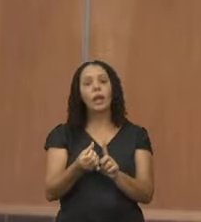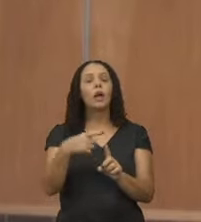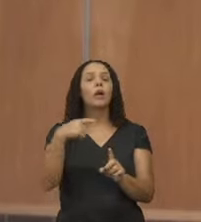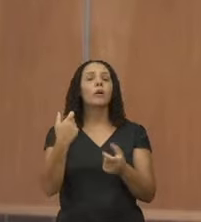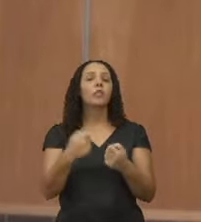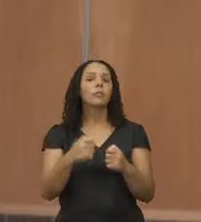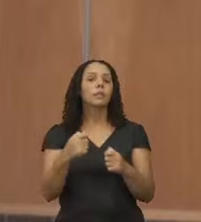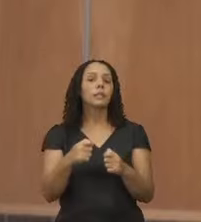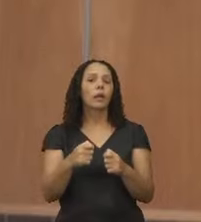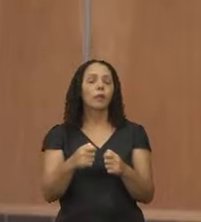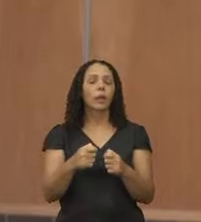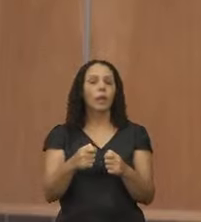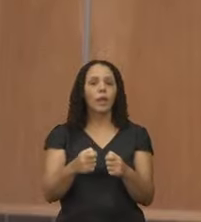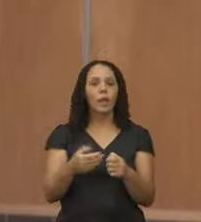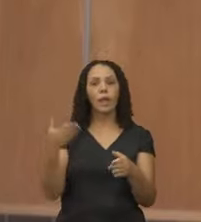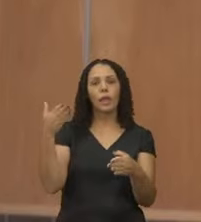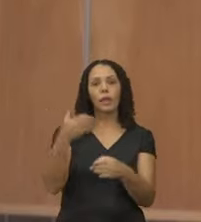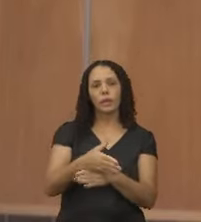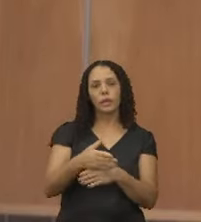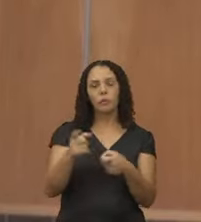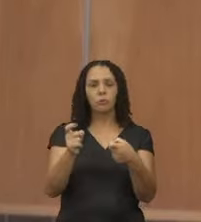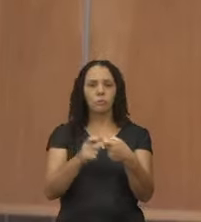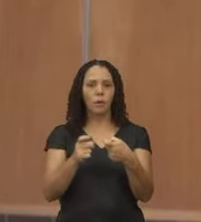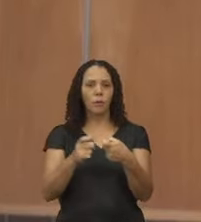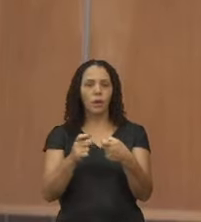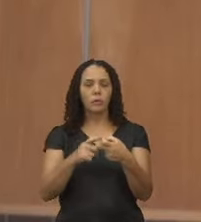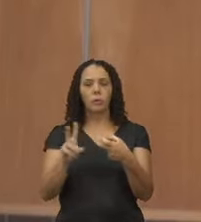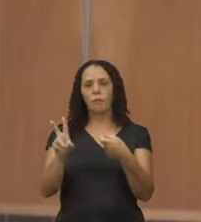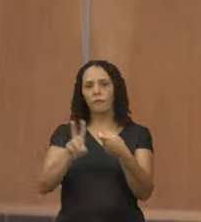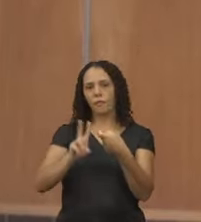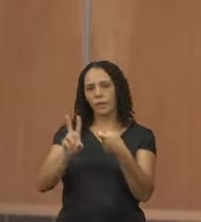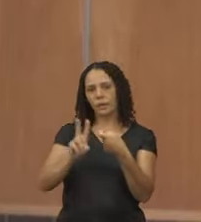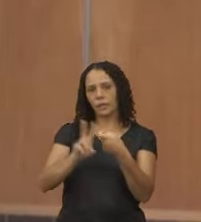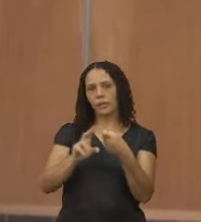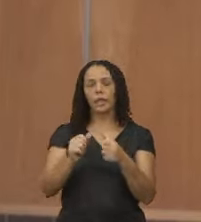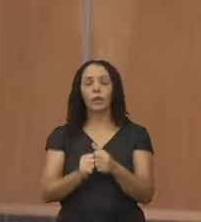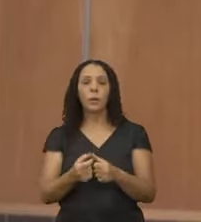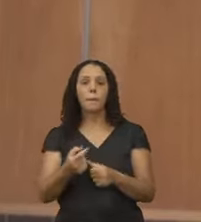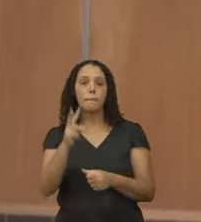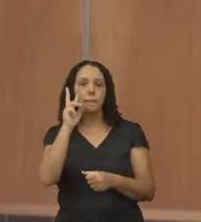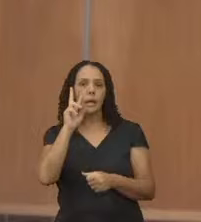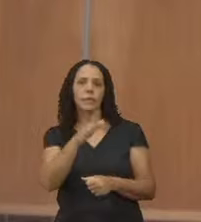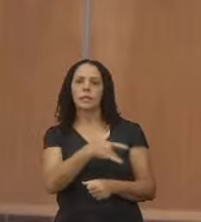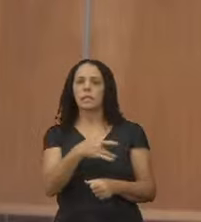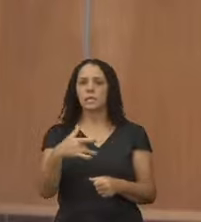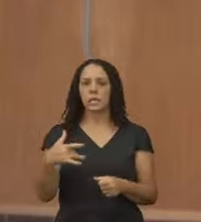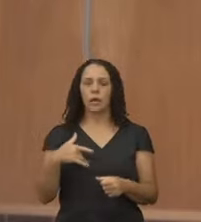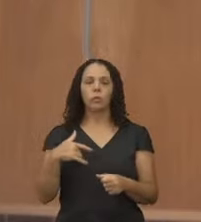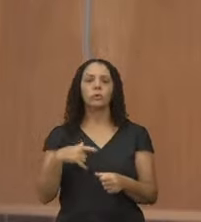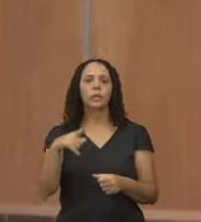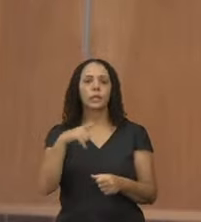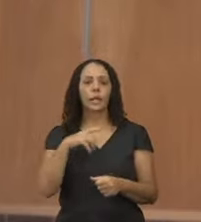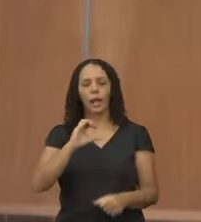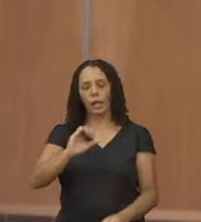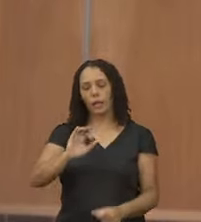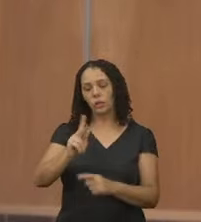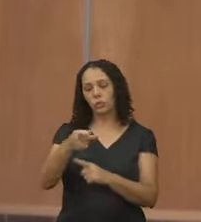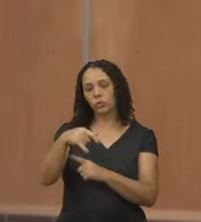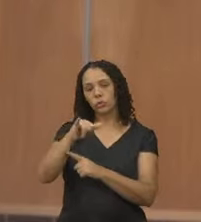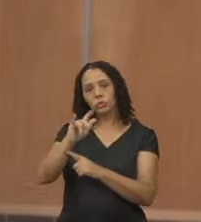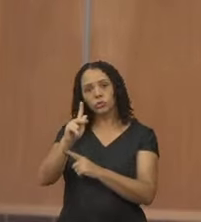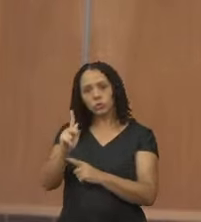no veterinário para ver as condições do animal. Esse animal vai ser chipado, a carroça ela vai ser emplacada para que a prefeitura